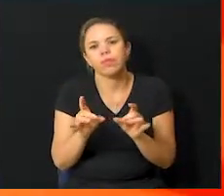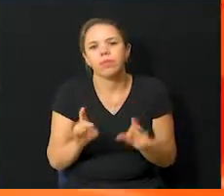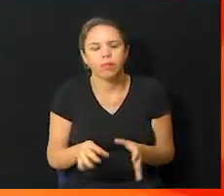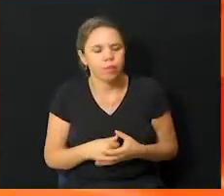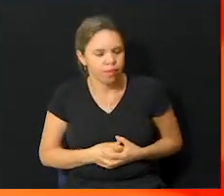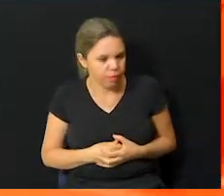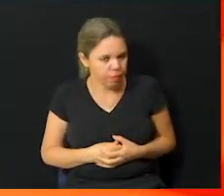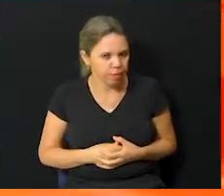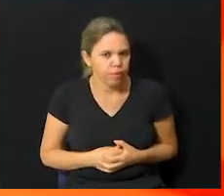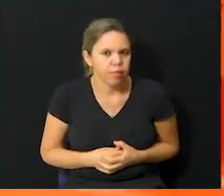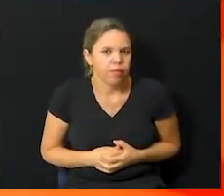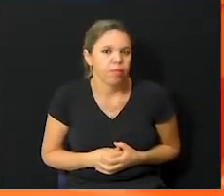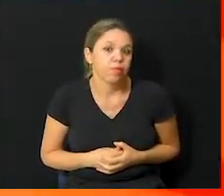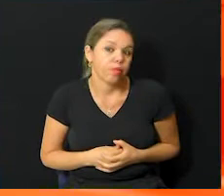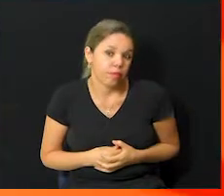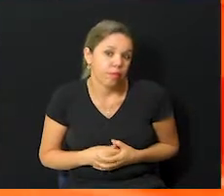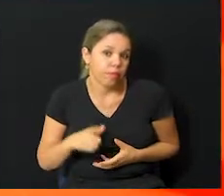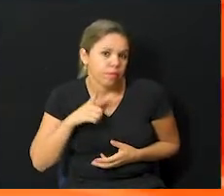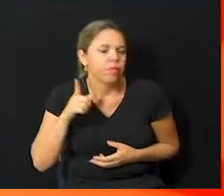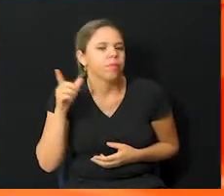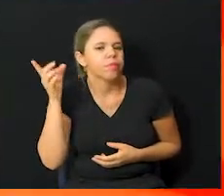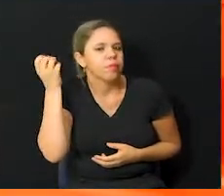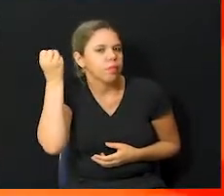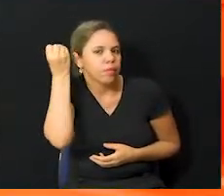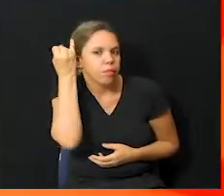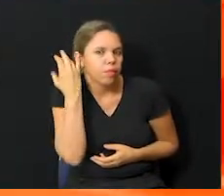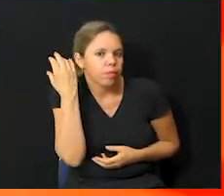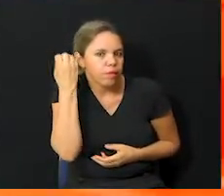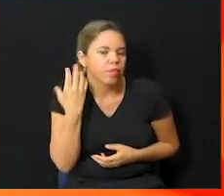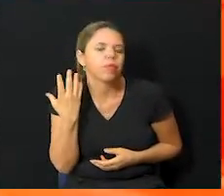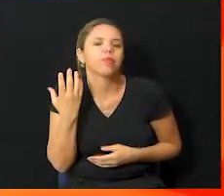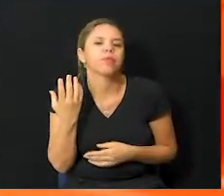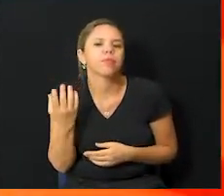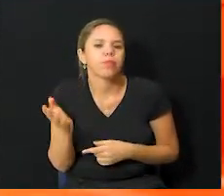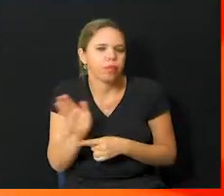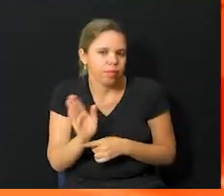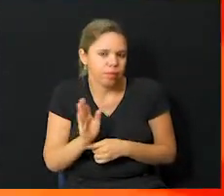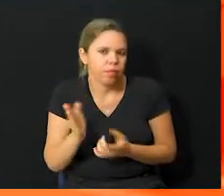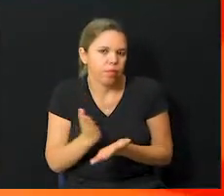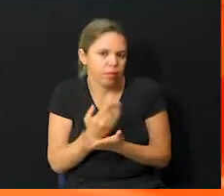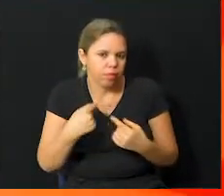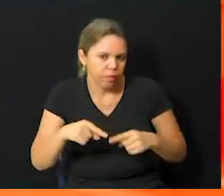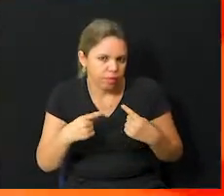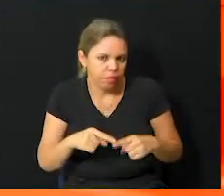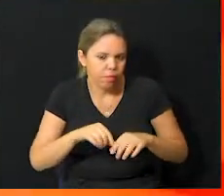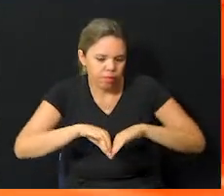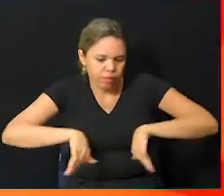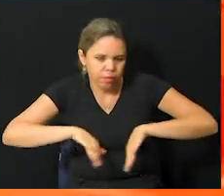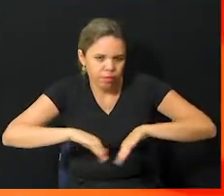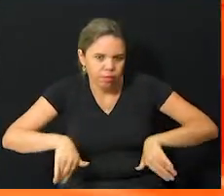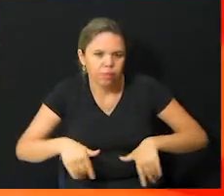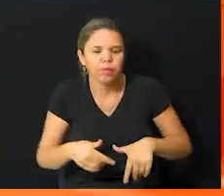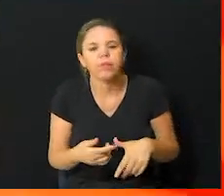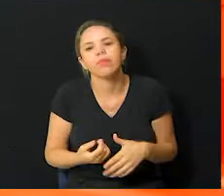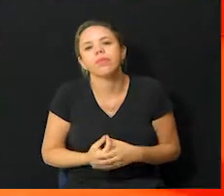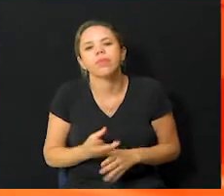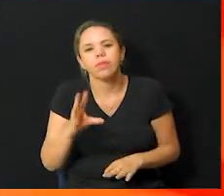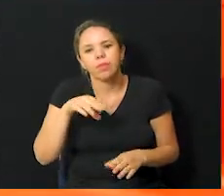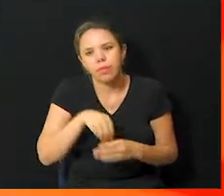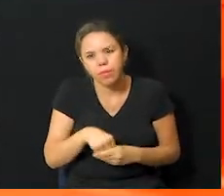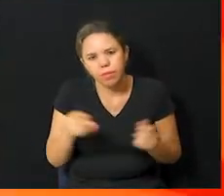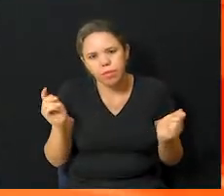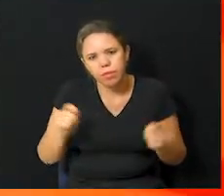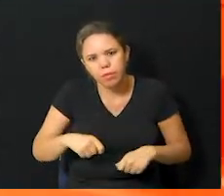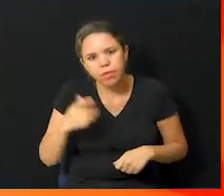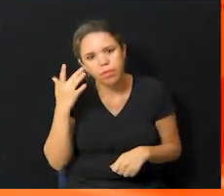E na Toca Livros é o audiolivro, né? Com as musiquinhas, todas elas estão separadas, o que eu achei que dá